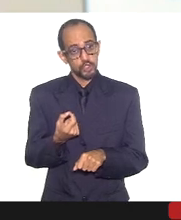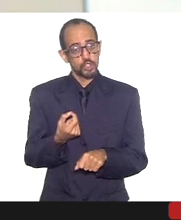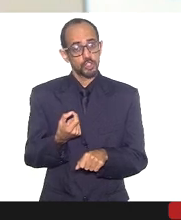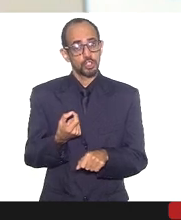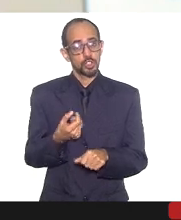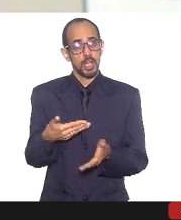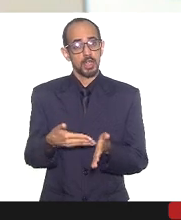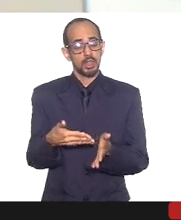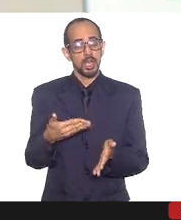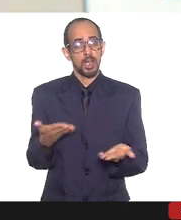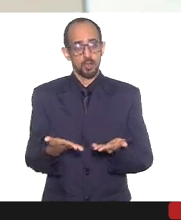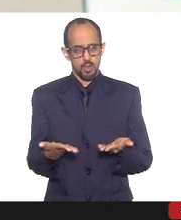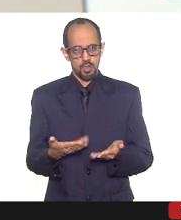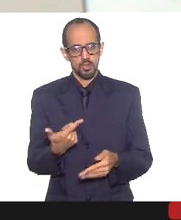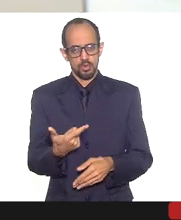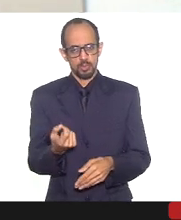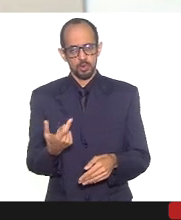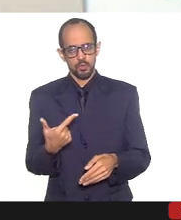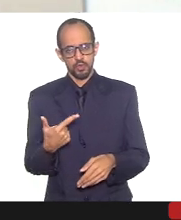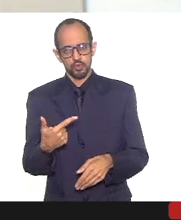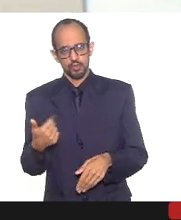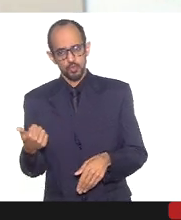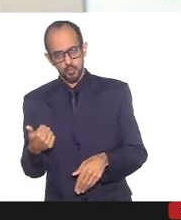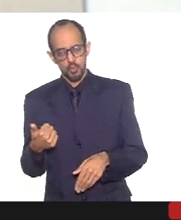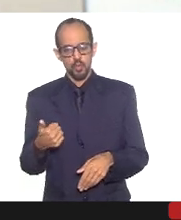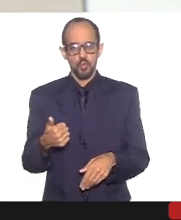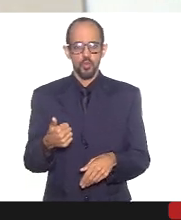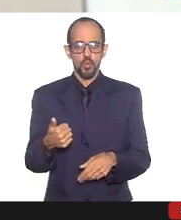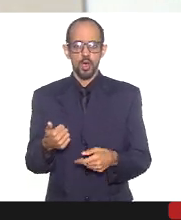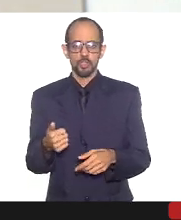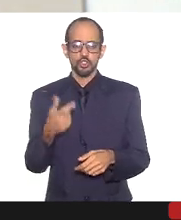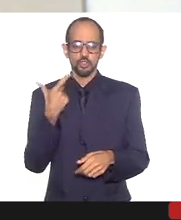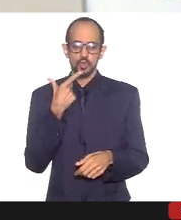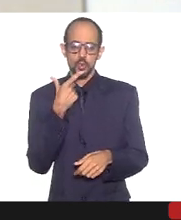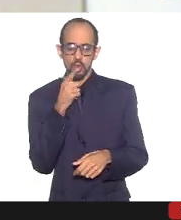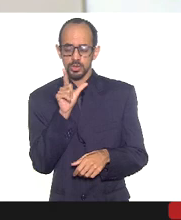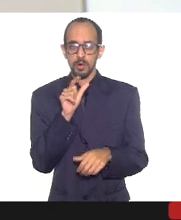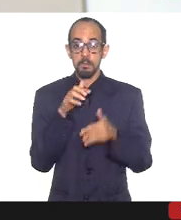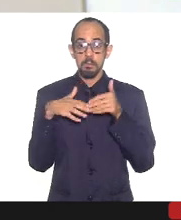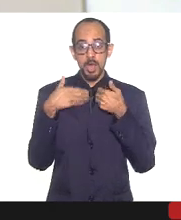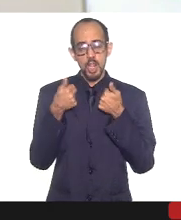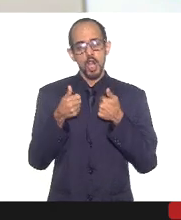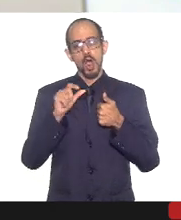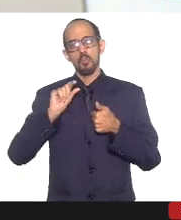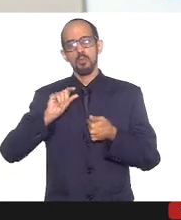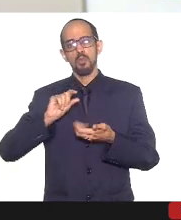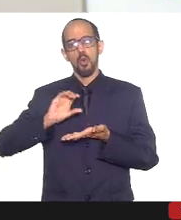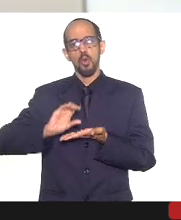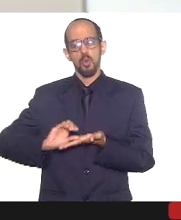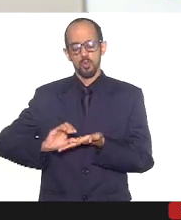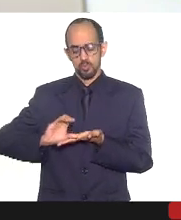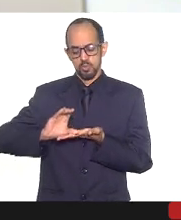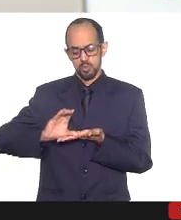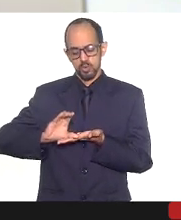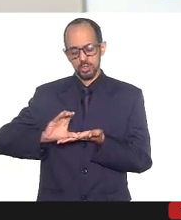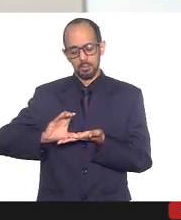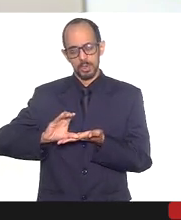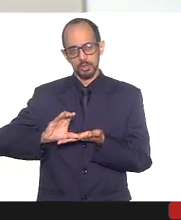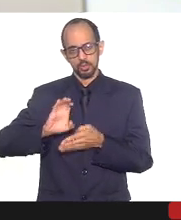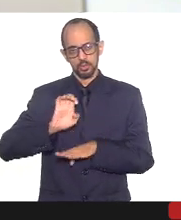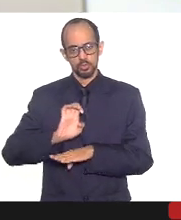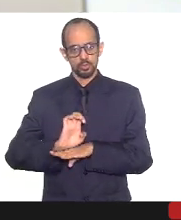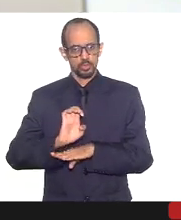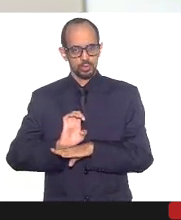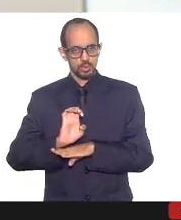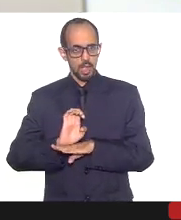2021, alguma recuperação orçamentária no Estado, né? Mas que essa recuperação